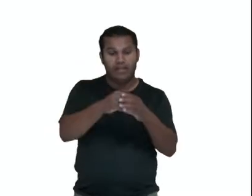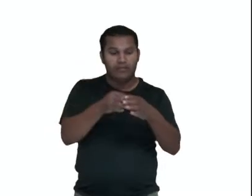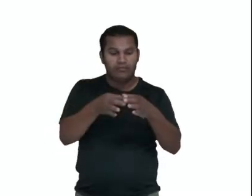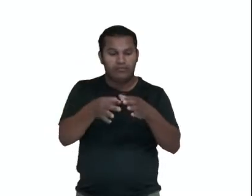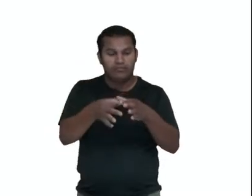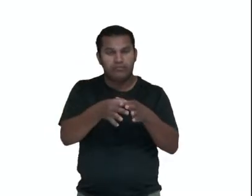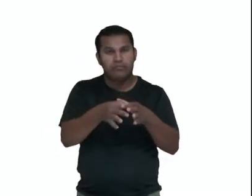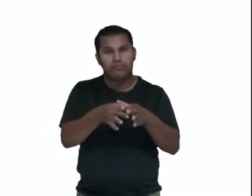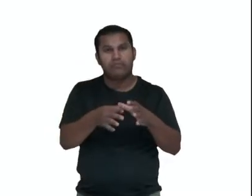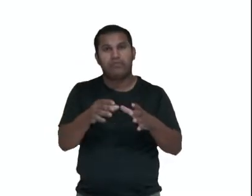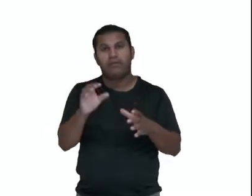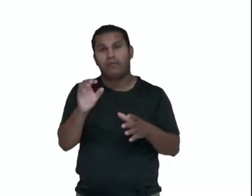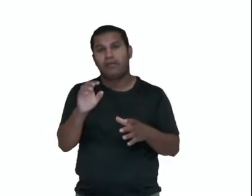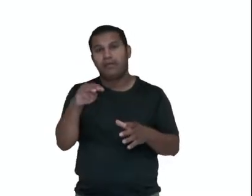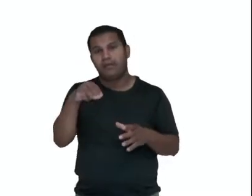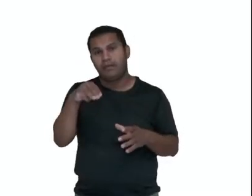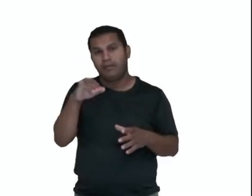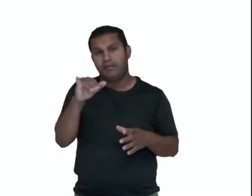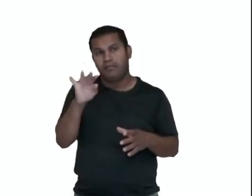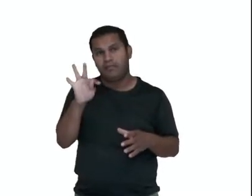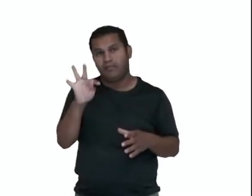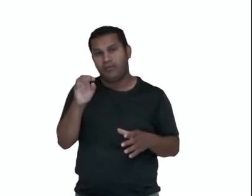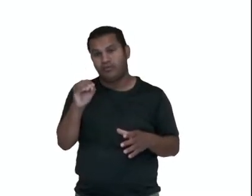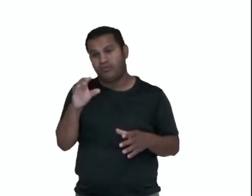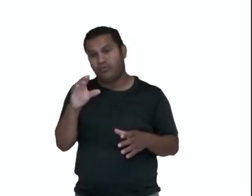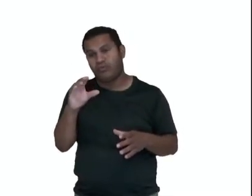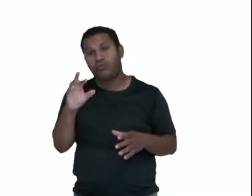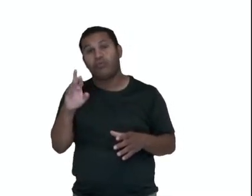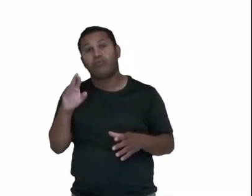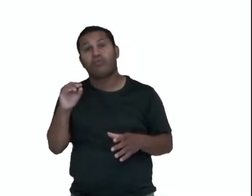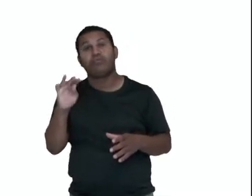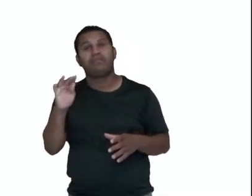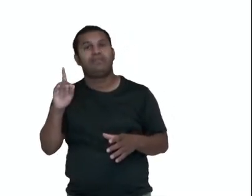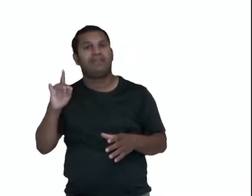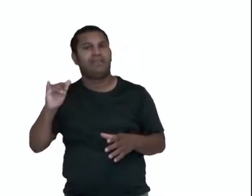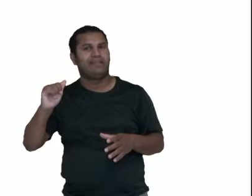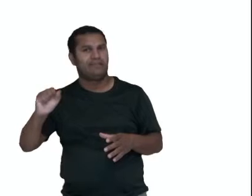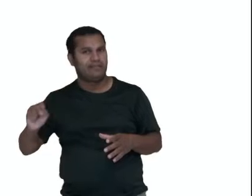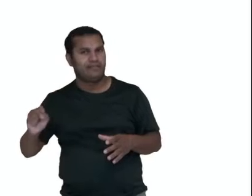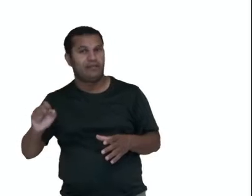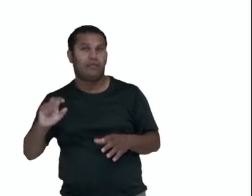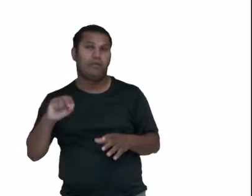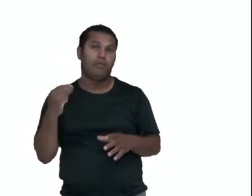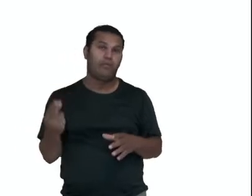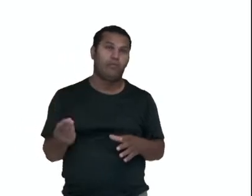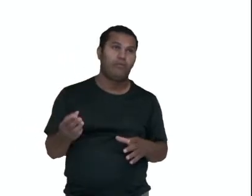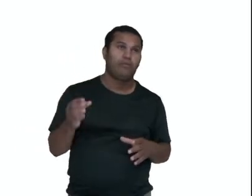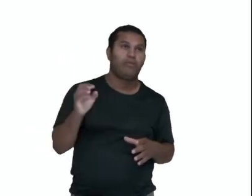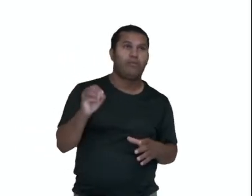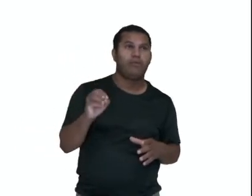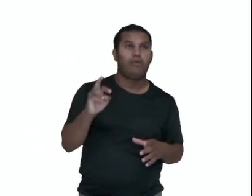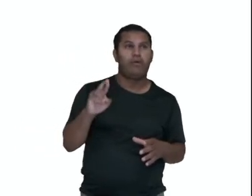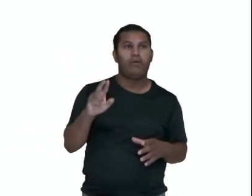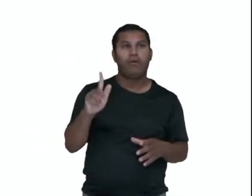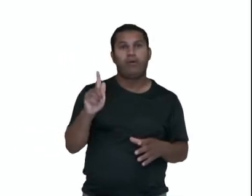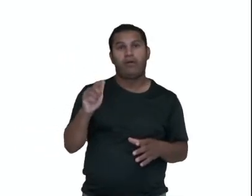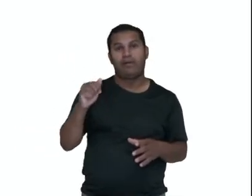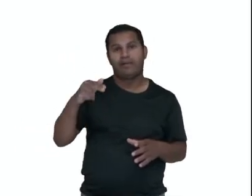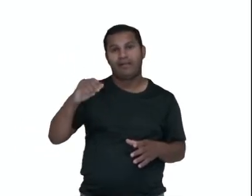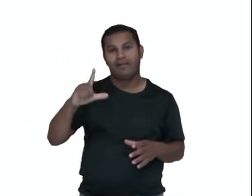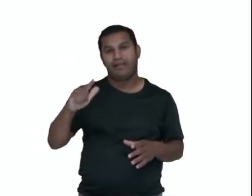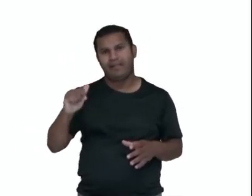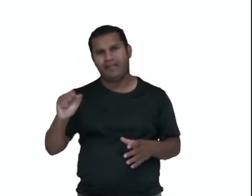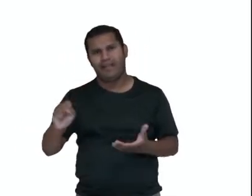ajudam a manter a célula, né, viva. E várias organelas formam uma célula.